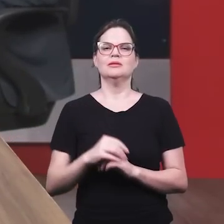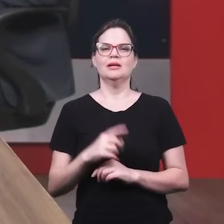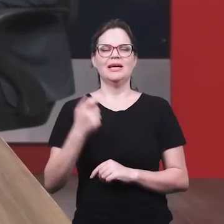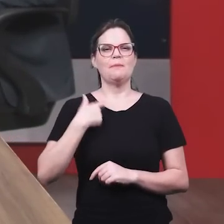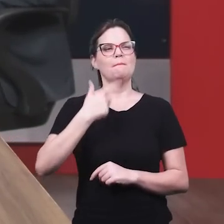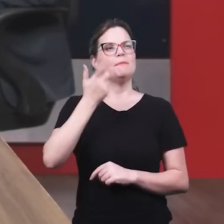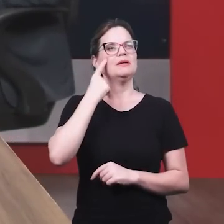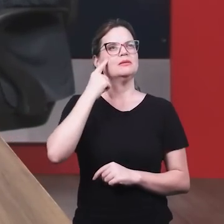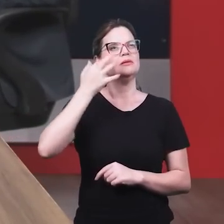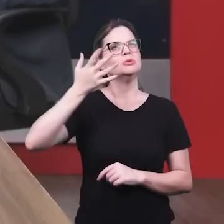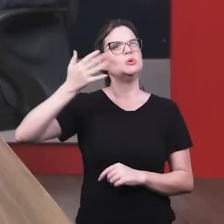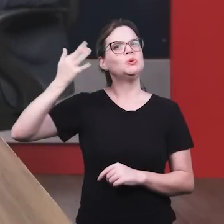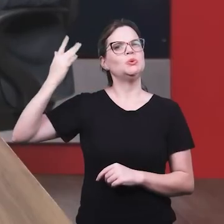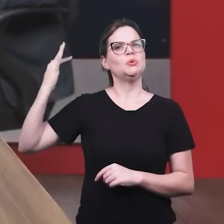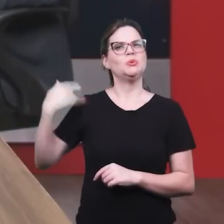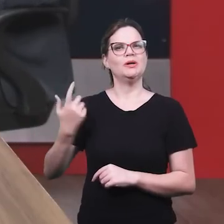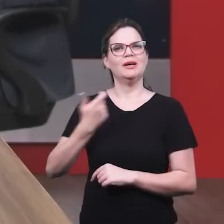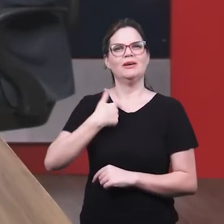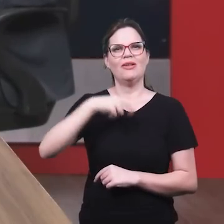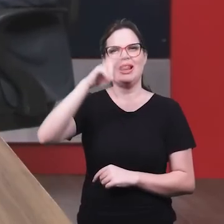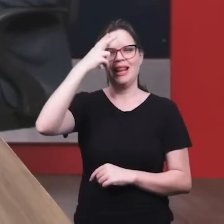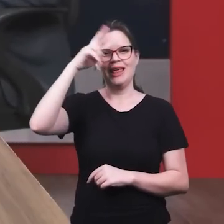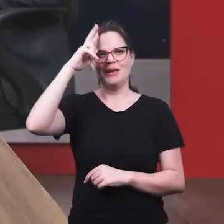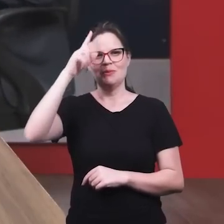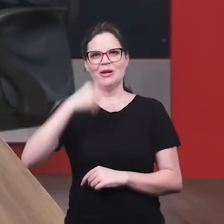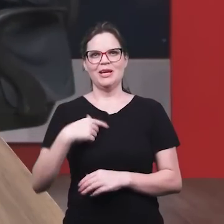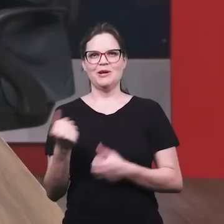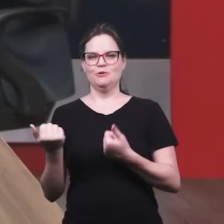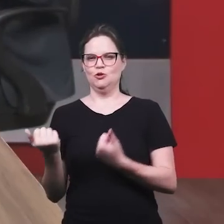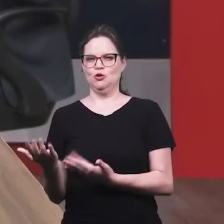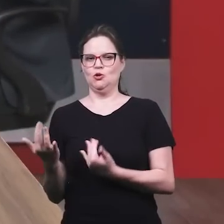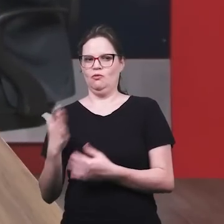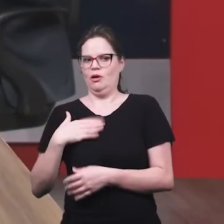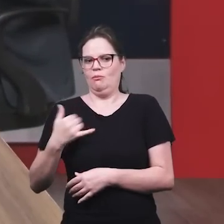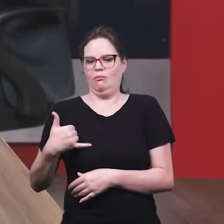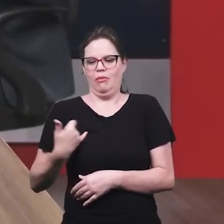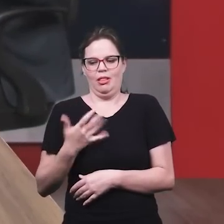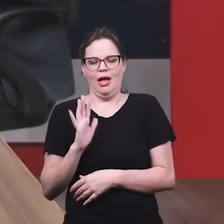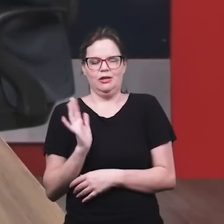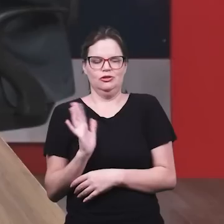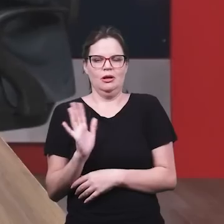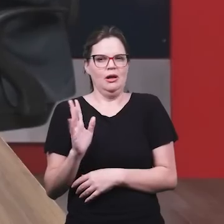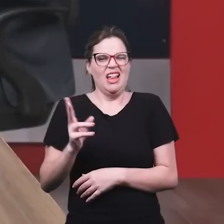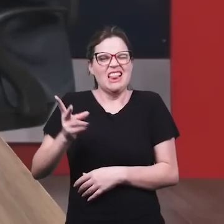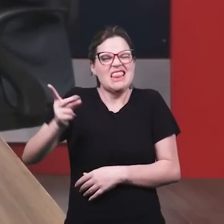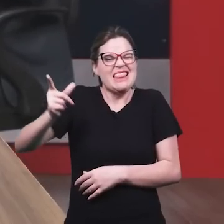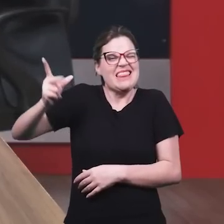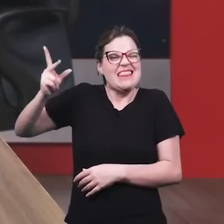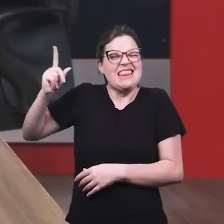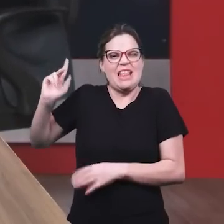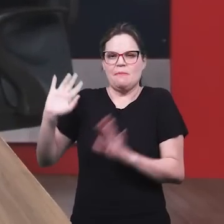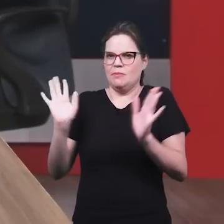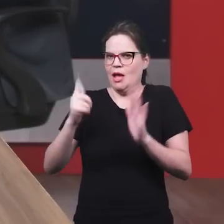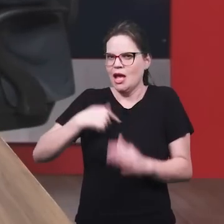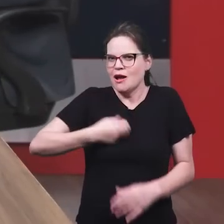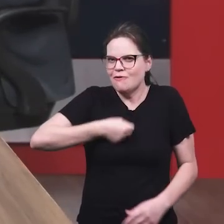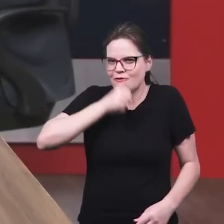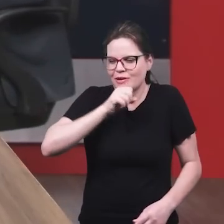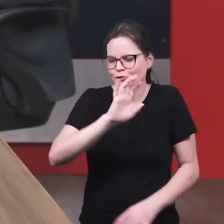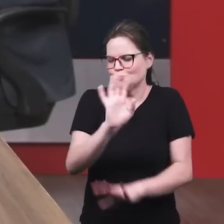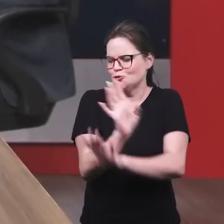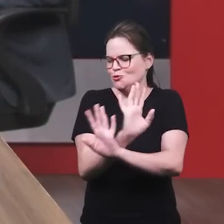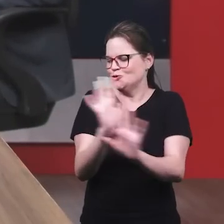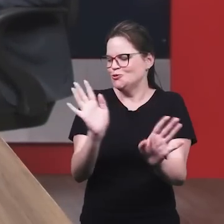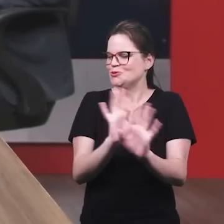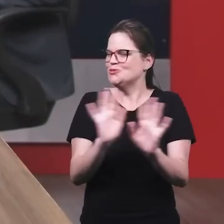atrás, eu me lembro ainda quando era bem jovem, não vou falar que nem é tanto tempo assim, né, pastor, para não falar que ninguém aqui é mais velho e tudo